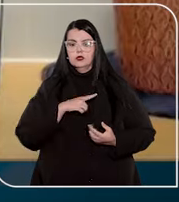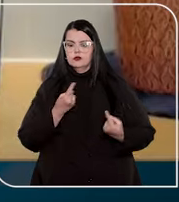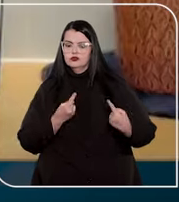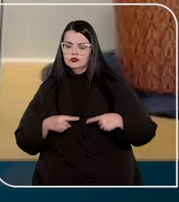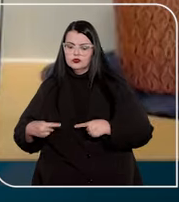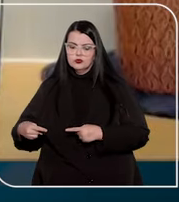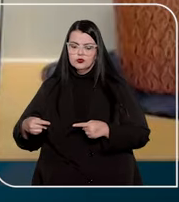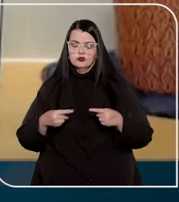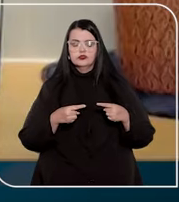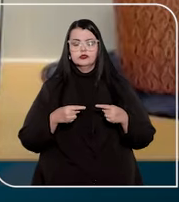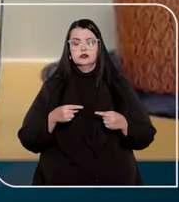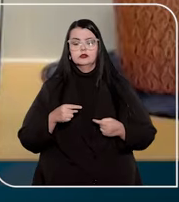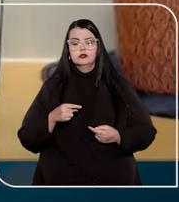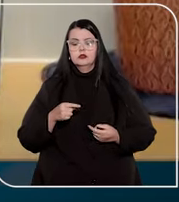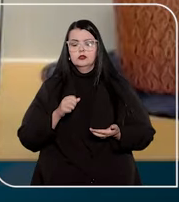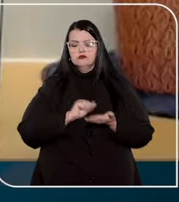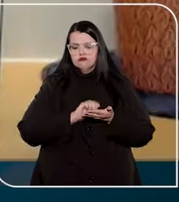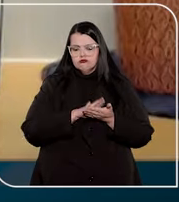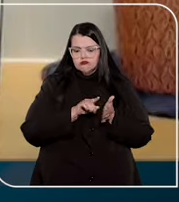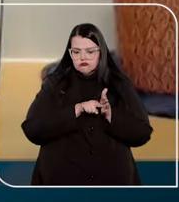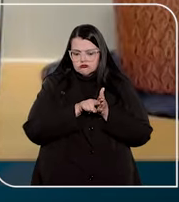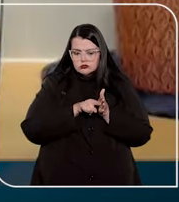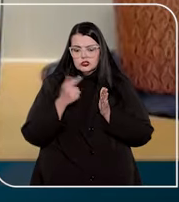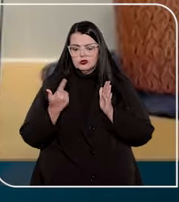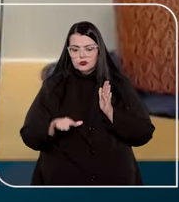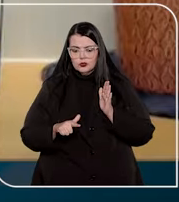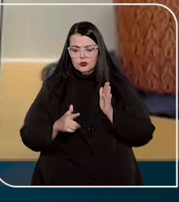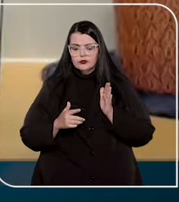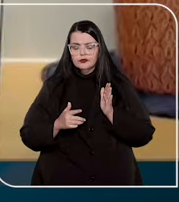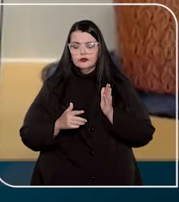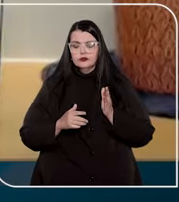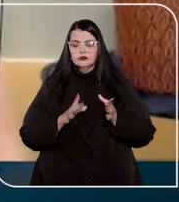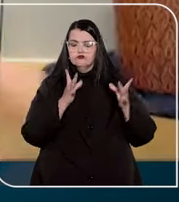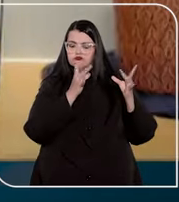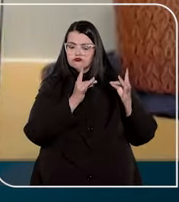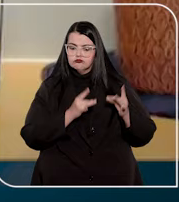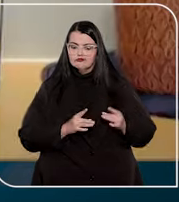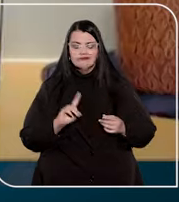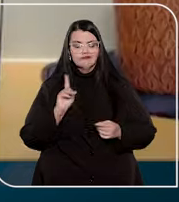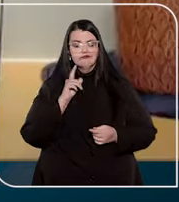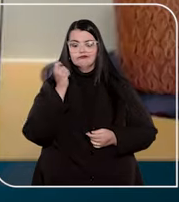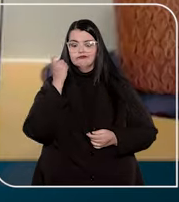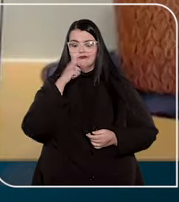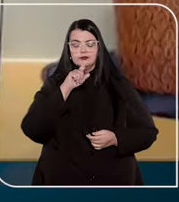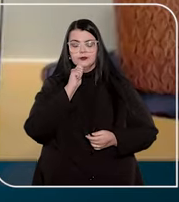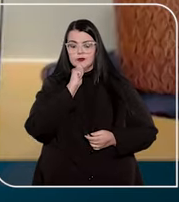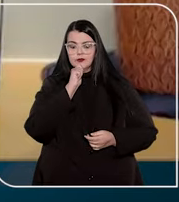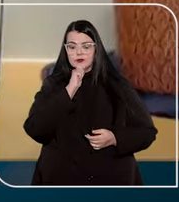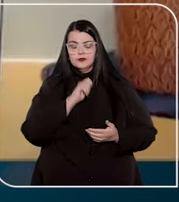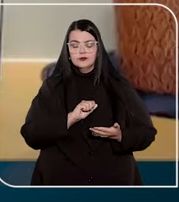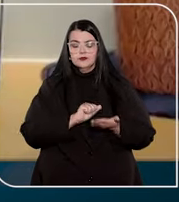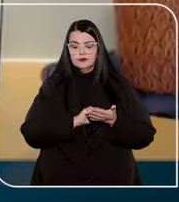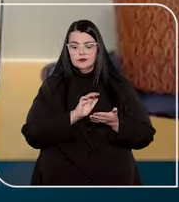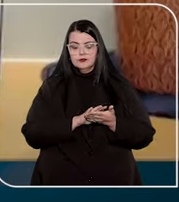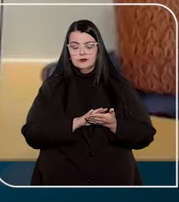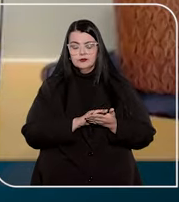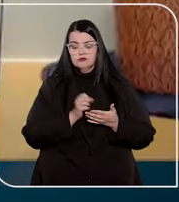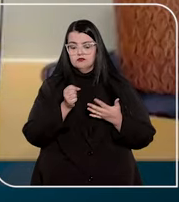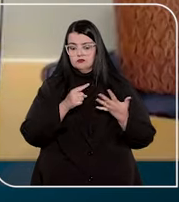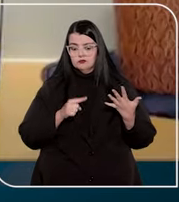ou rediscutir o cabimento do recurso anterior dele, ele não vai conseguir fazer isso perante o Supremo Tribunal